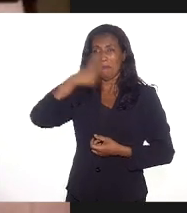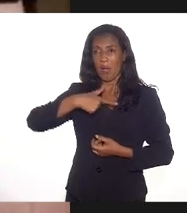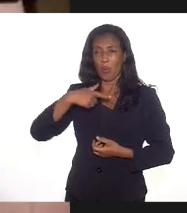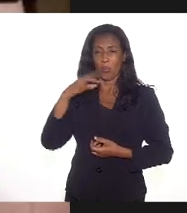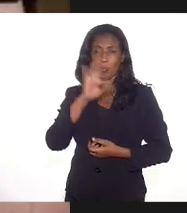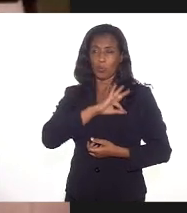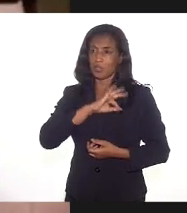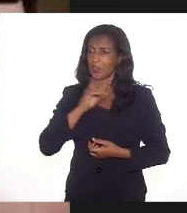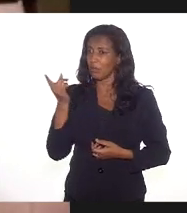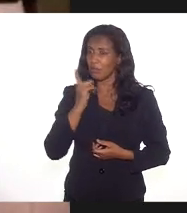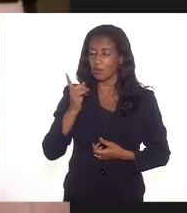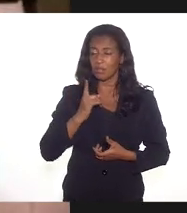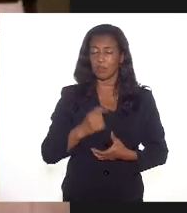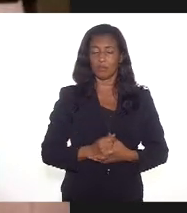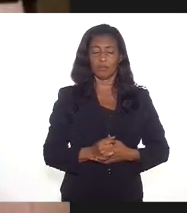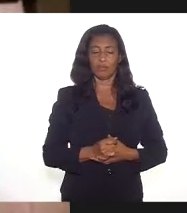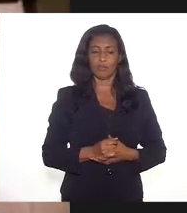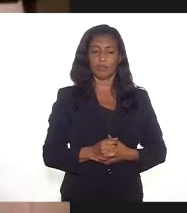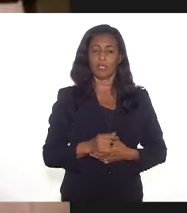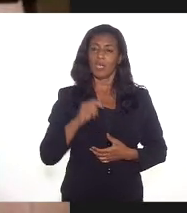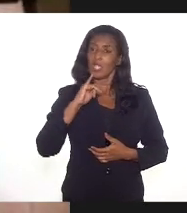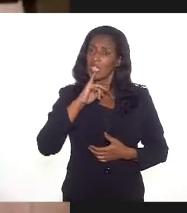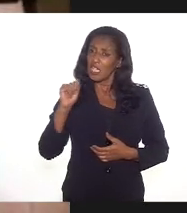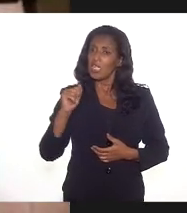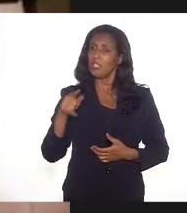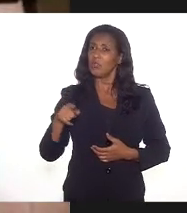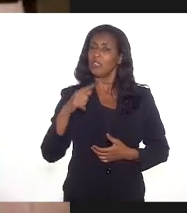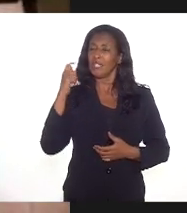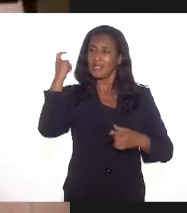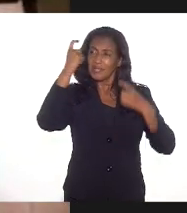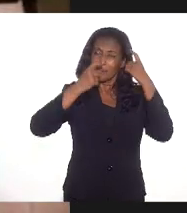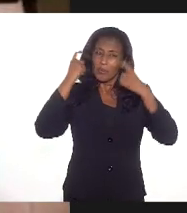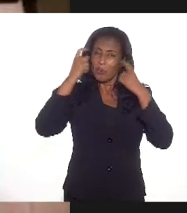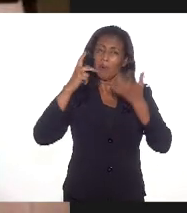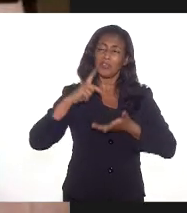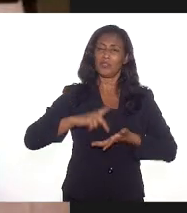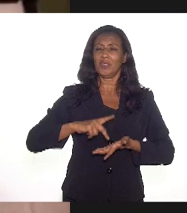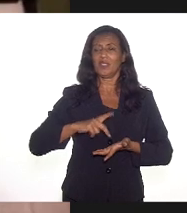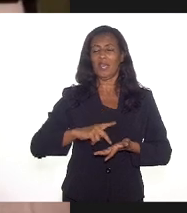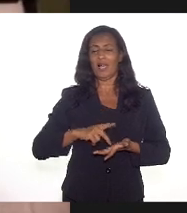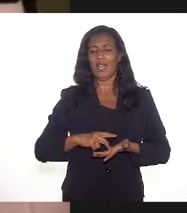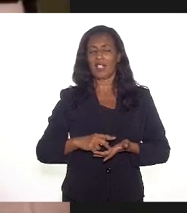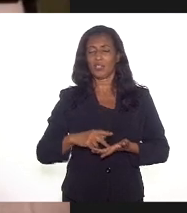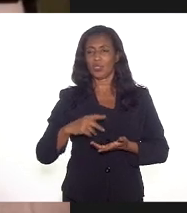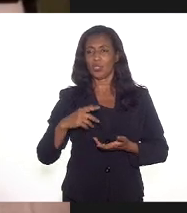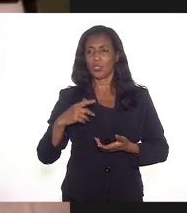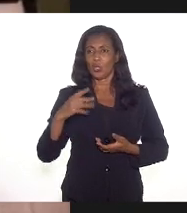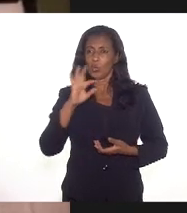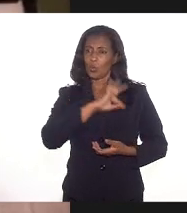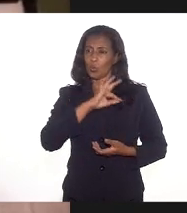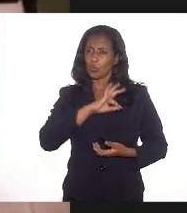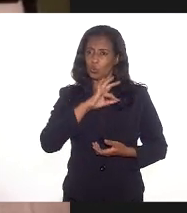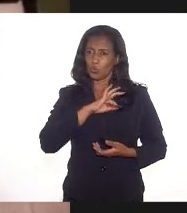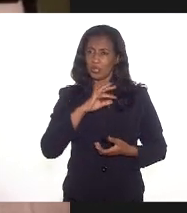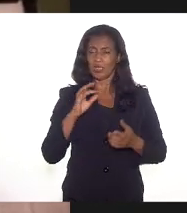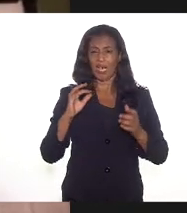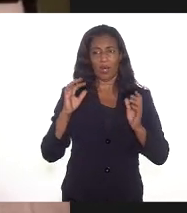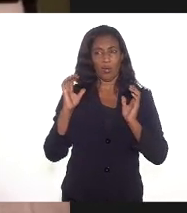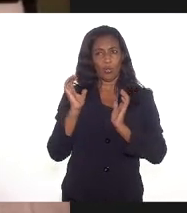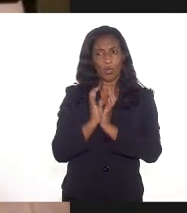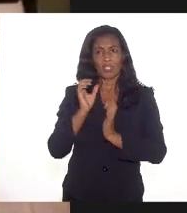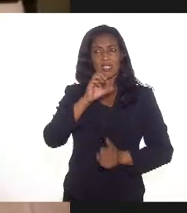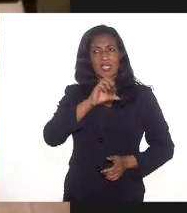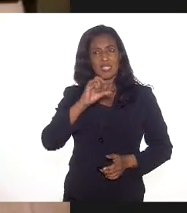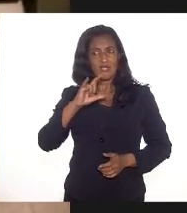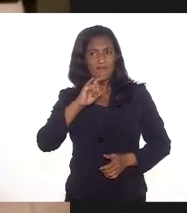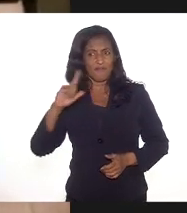policiais. Isso sim que eu acho que essa Casa de Lei tem que se preocupar verdadeiramente com os policiais militares, os policiais civis, os